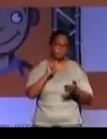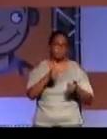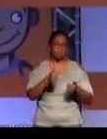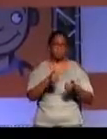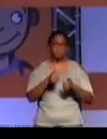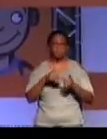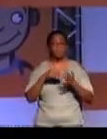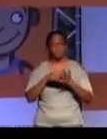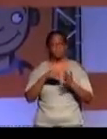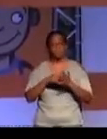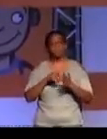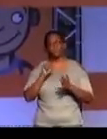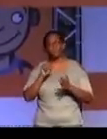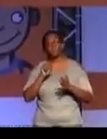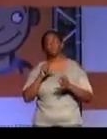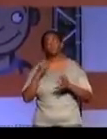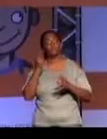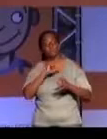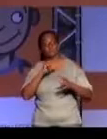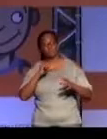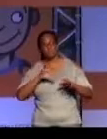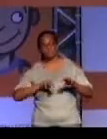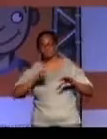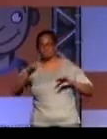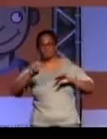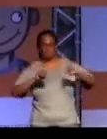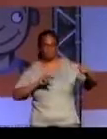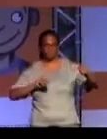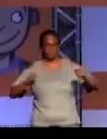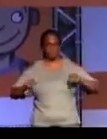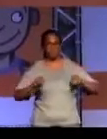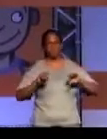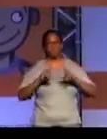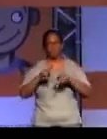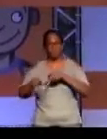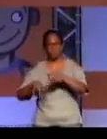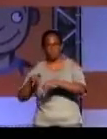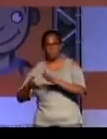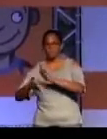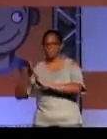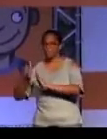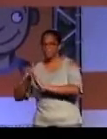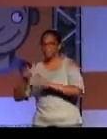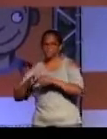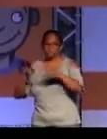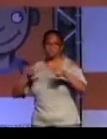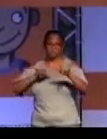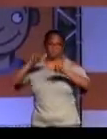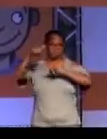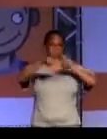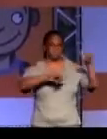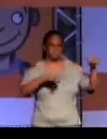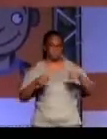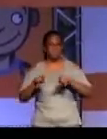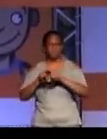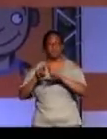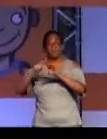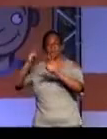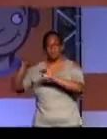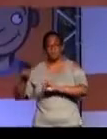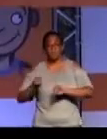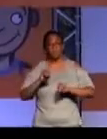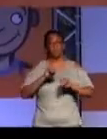grandes deslocamentos populacionais, intensificação das viagens aéreas, fluxo migratório